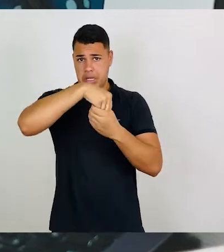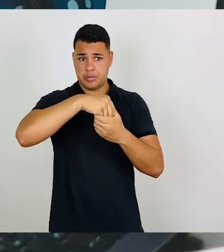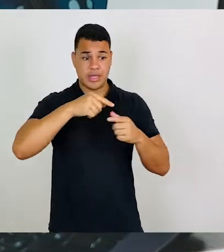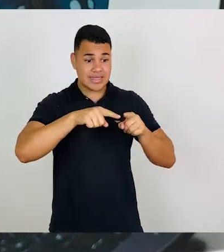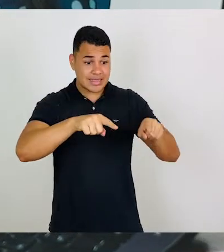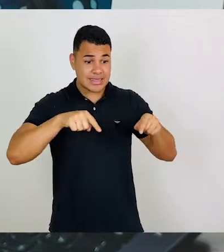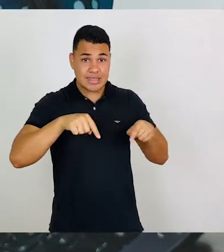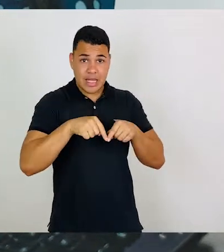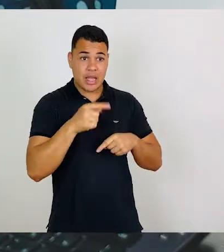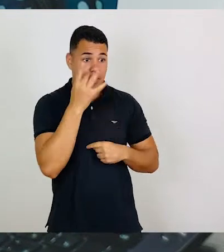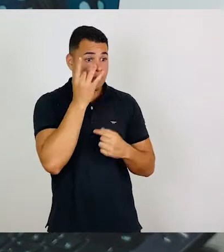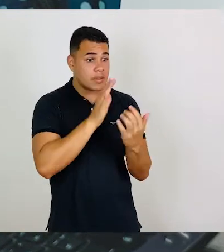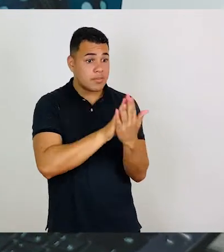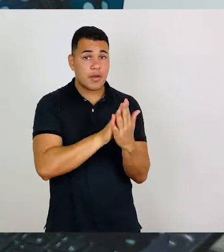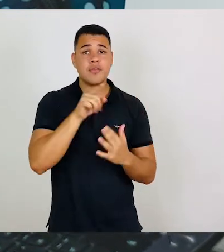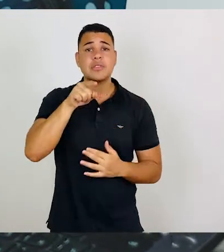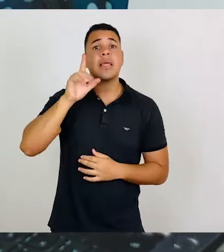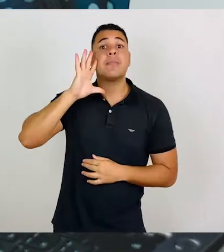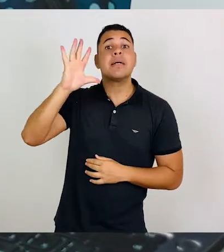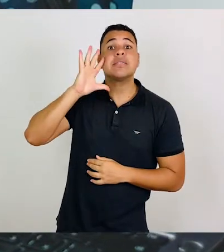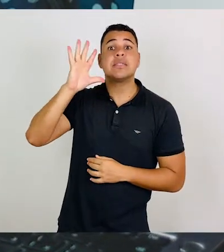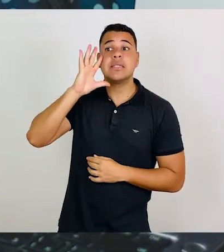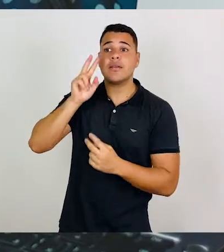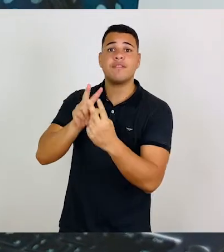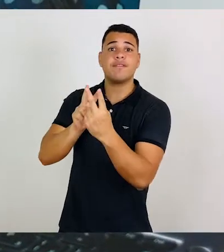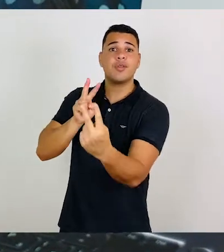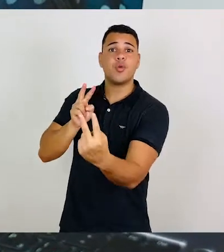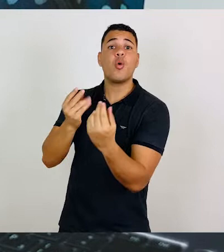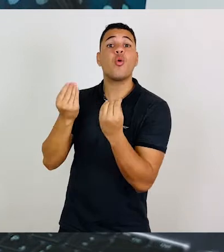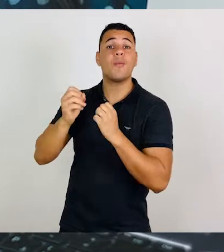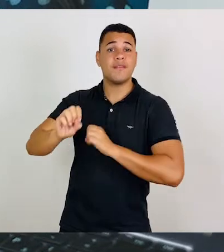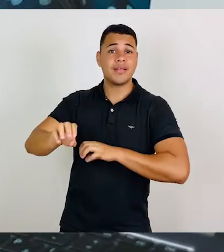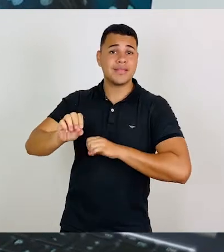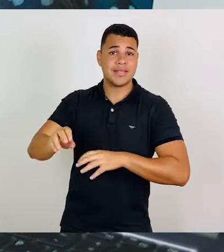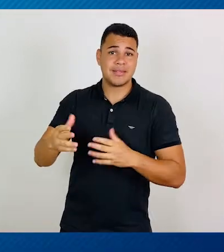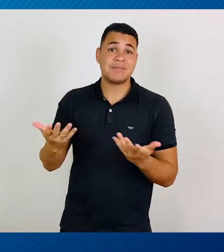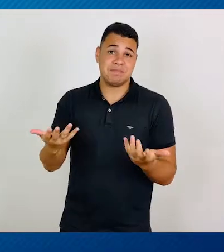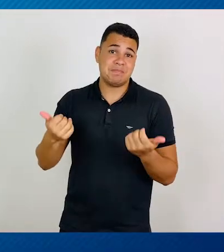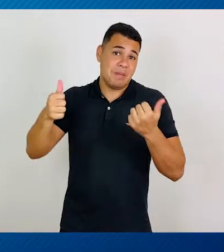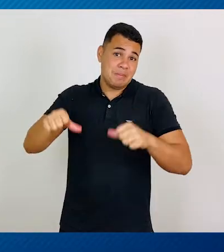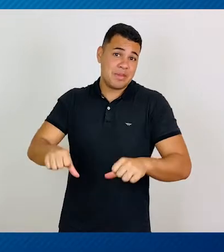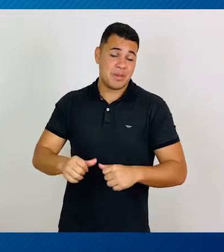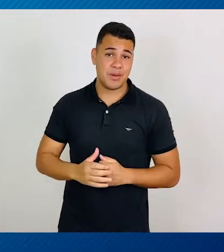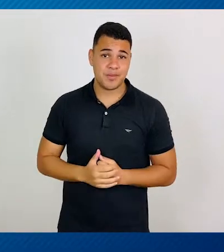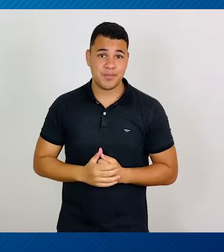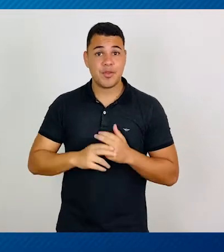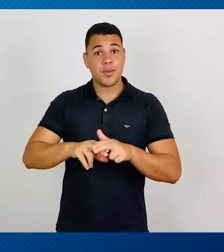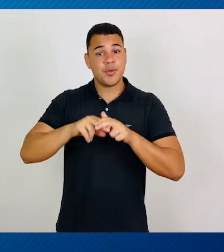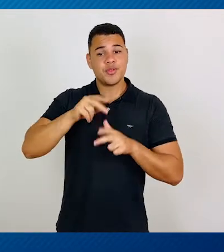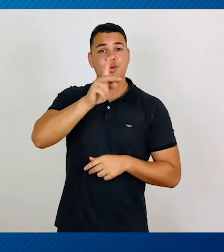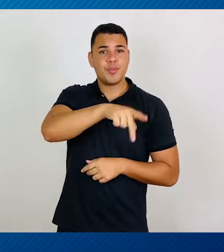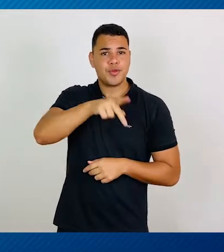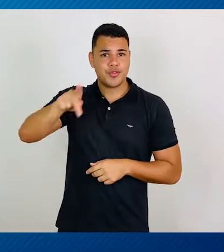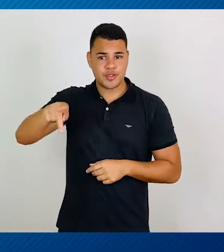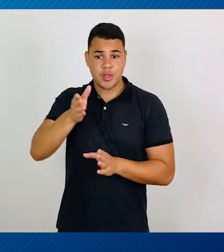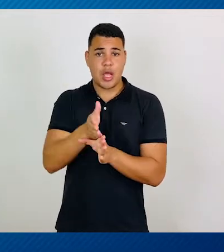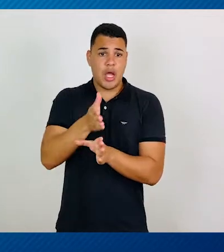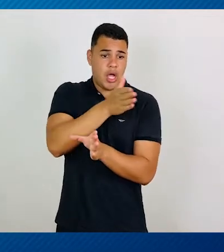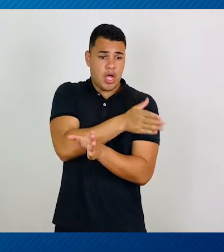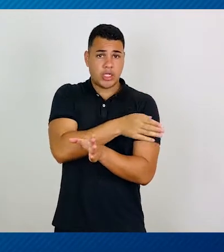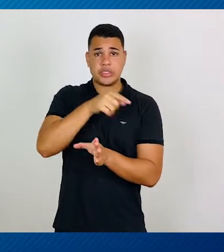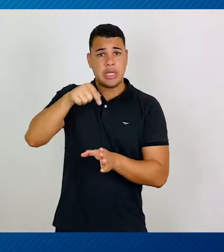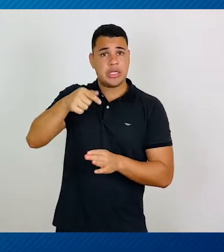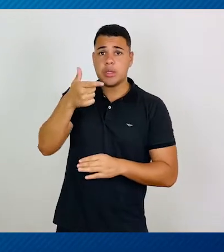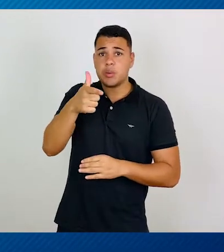formação dos professores para atuar com essa população. Se o professor não está preparado para trabalhar com a criança com